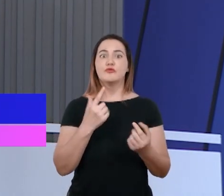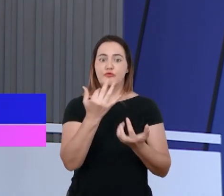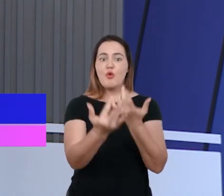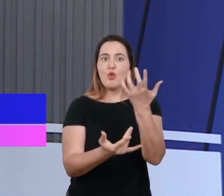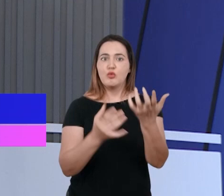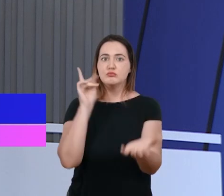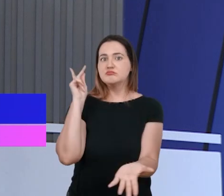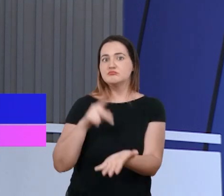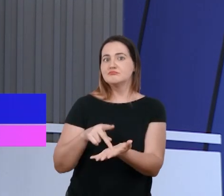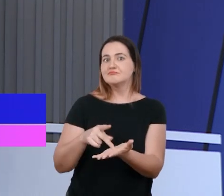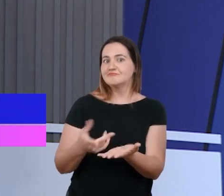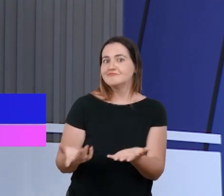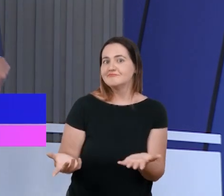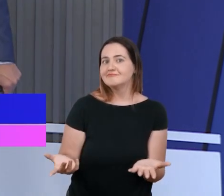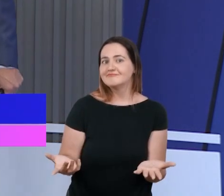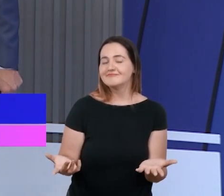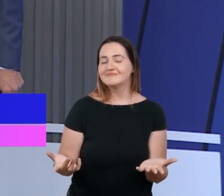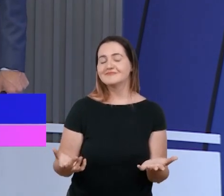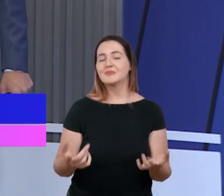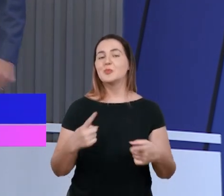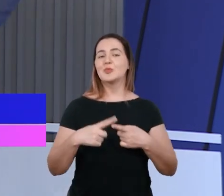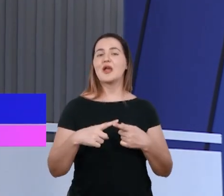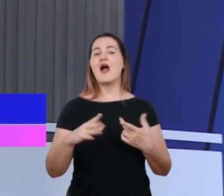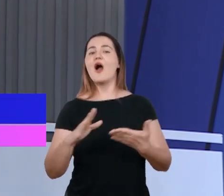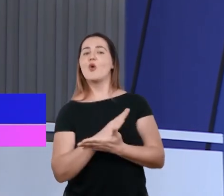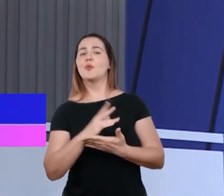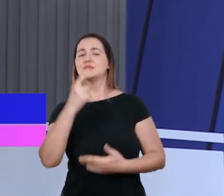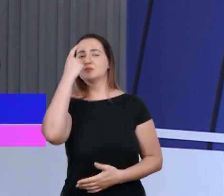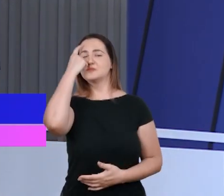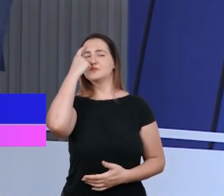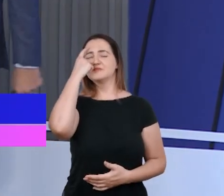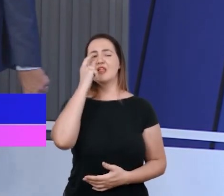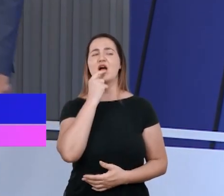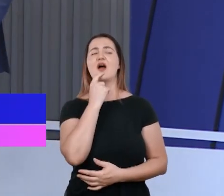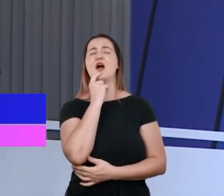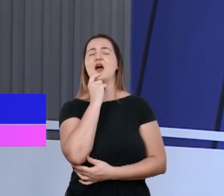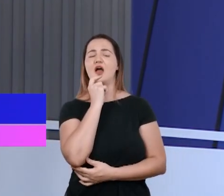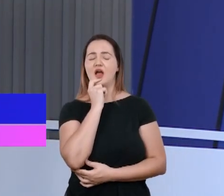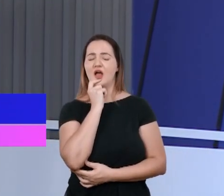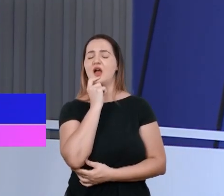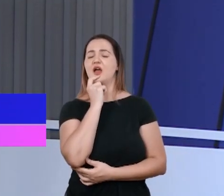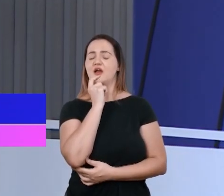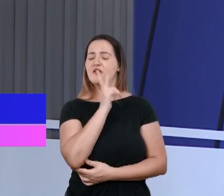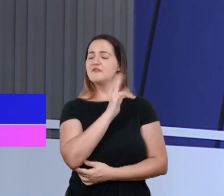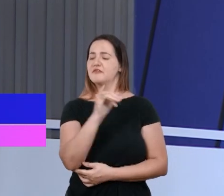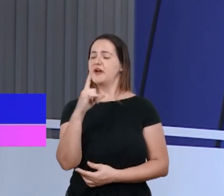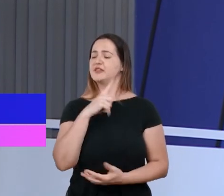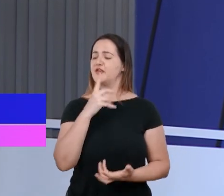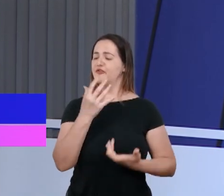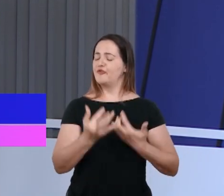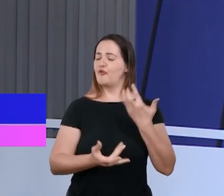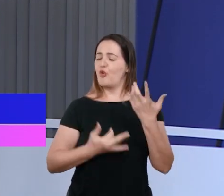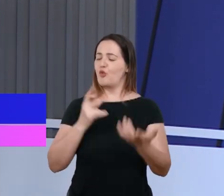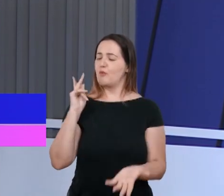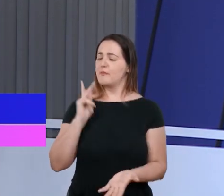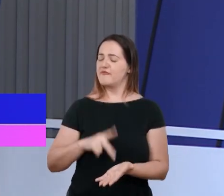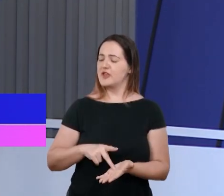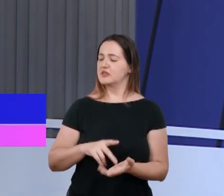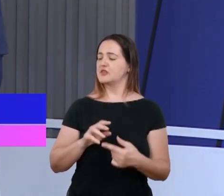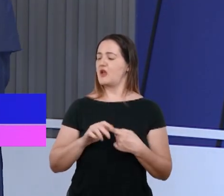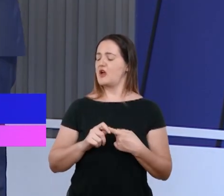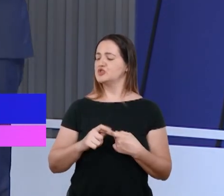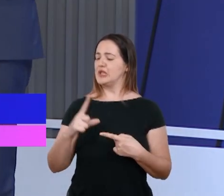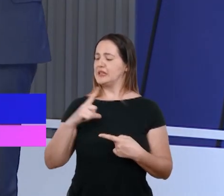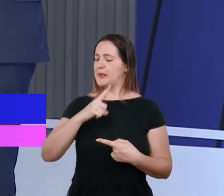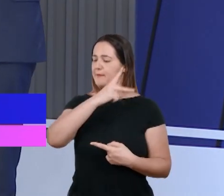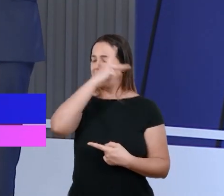haverá algo para queimar. Então, é nessa ideia que algumas pessoas têm de que o inferno seja algo